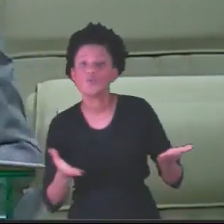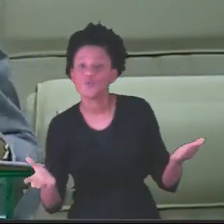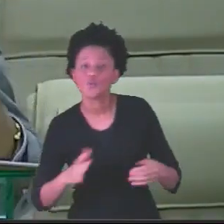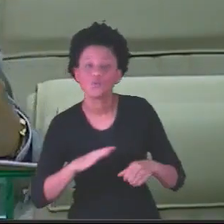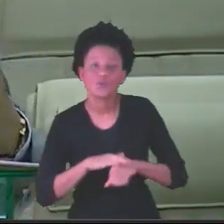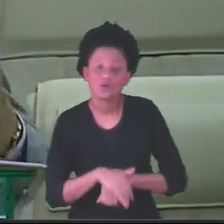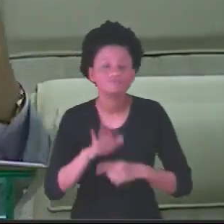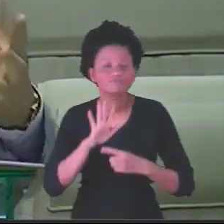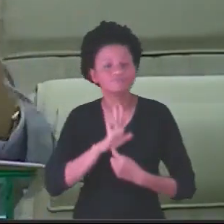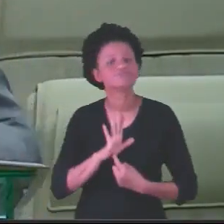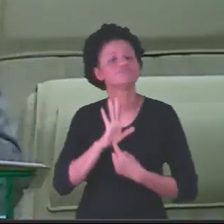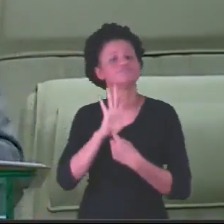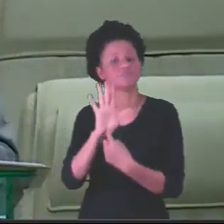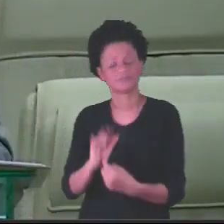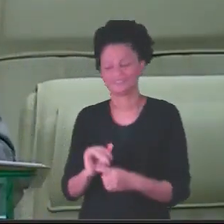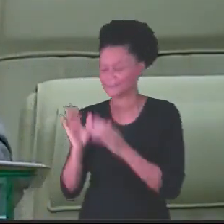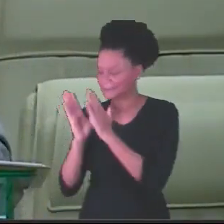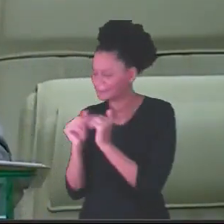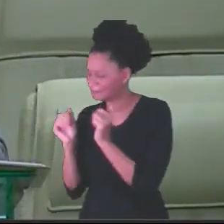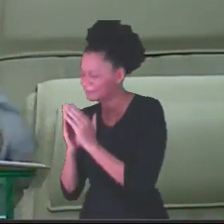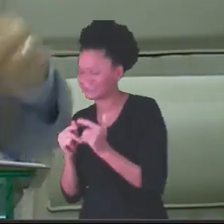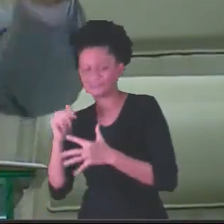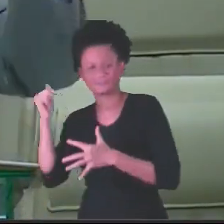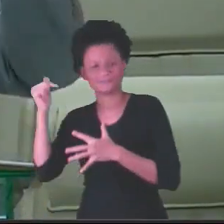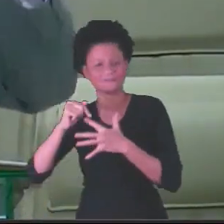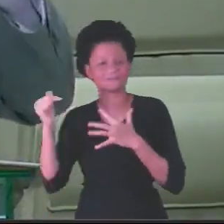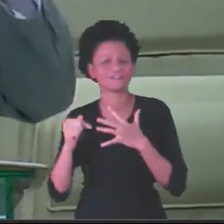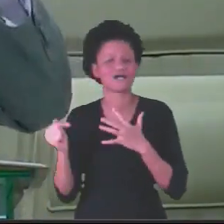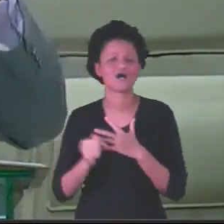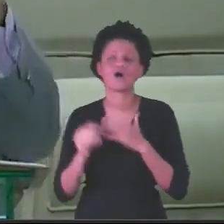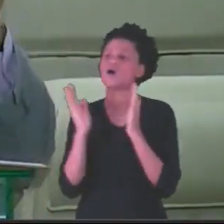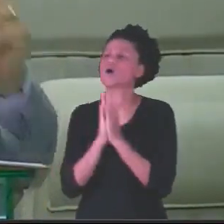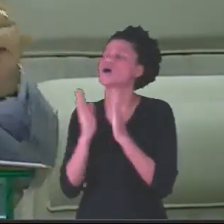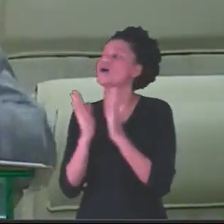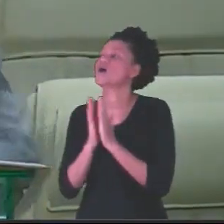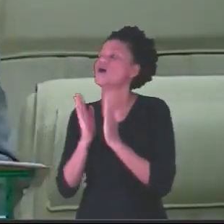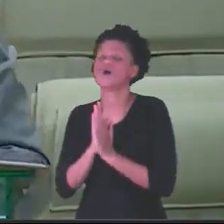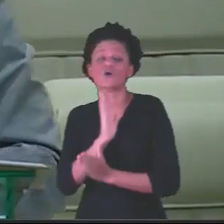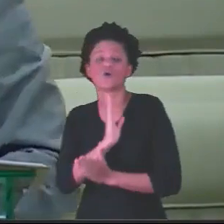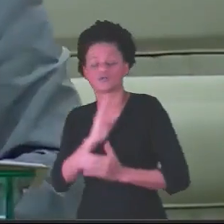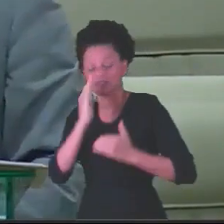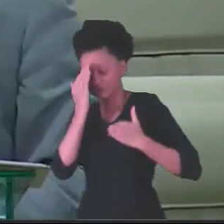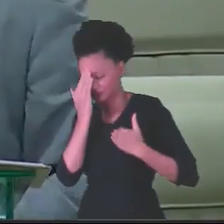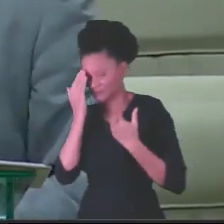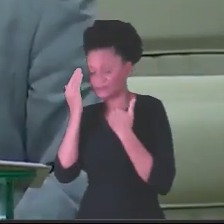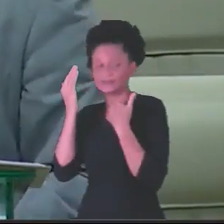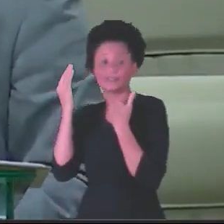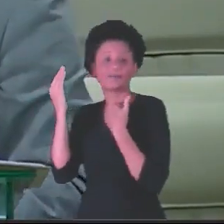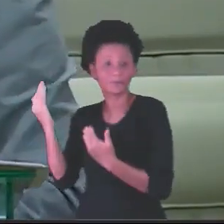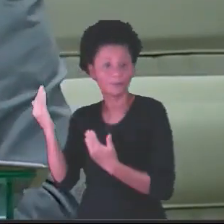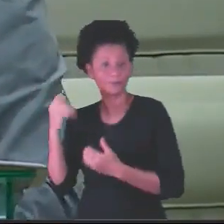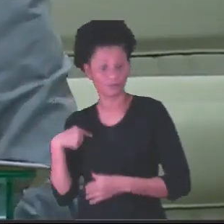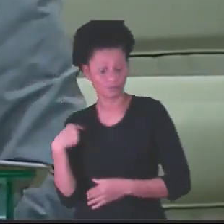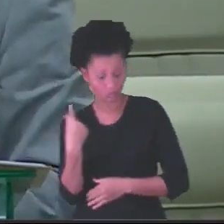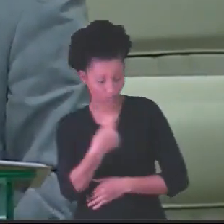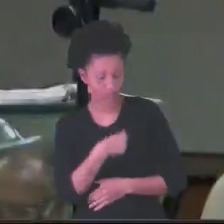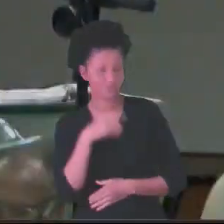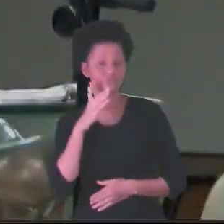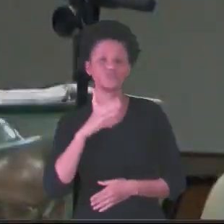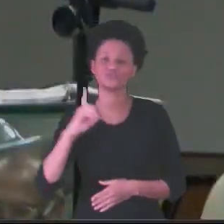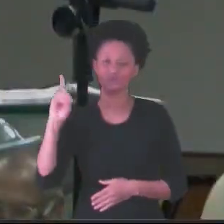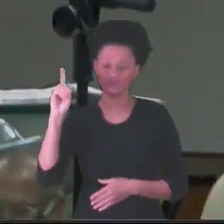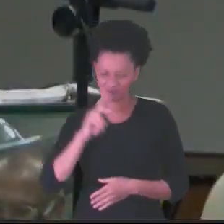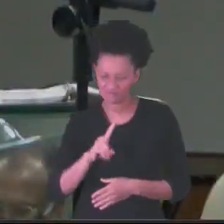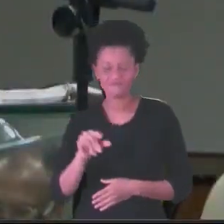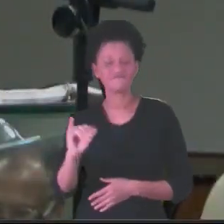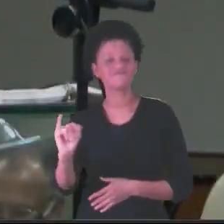noite apresenta suas petições em suas orações com coração agradecido diante de deus porque o nosso deus vai